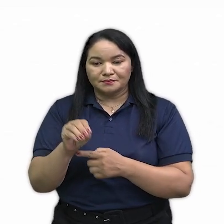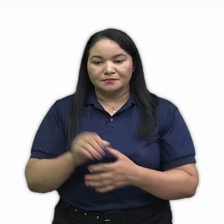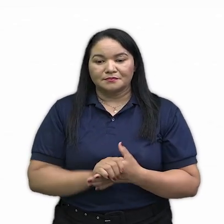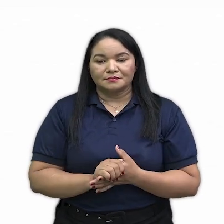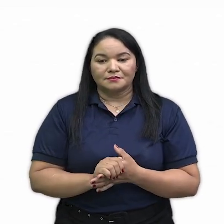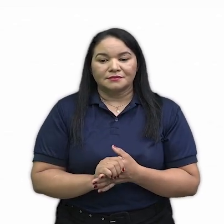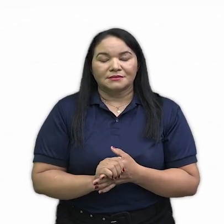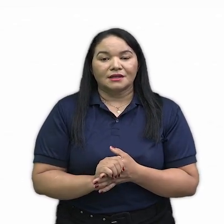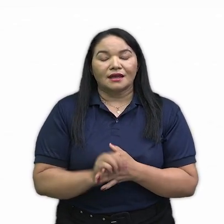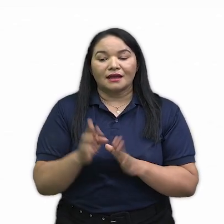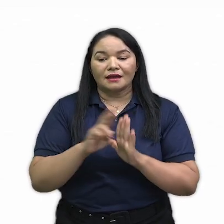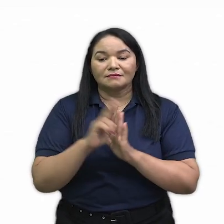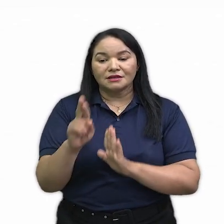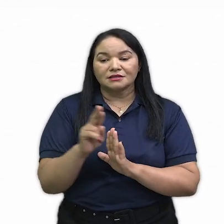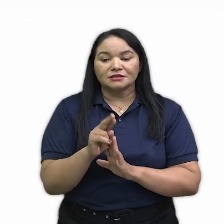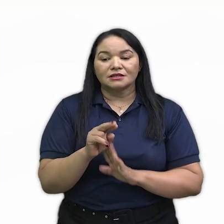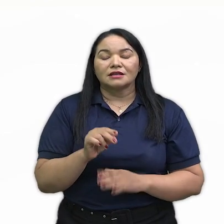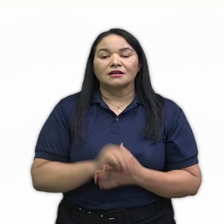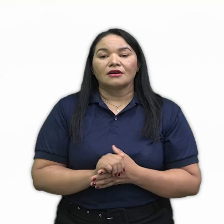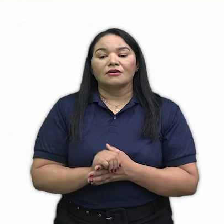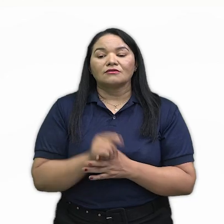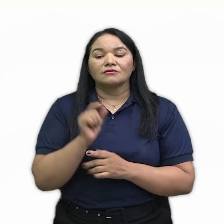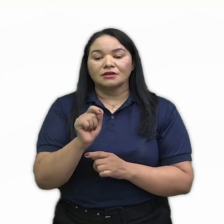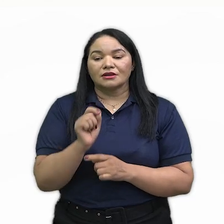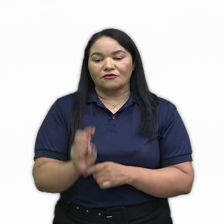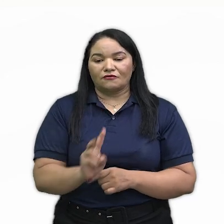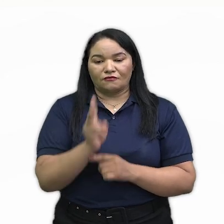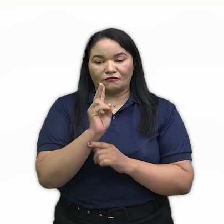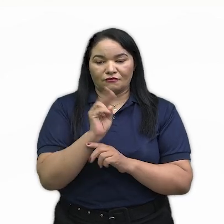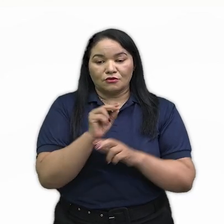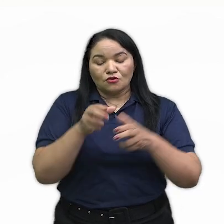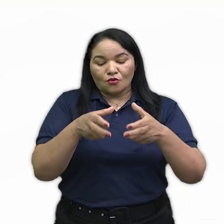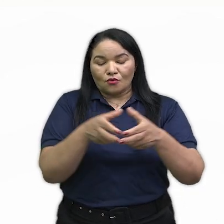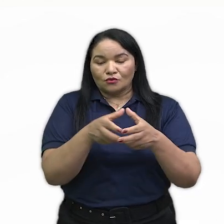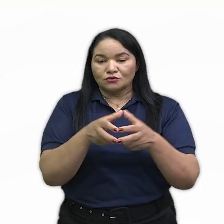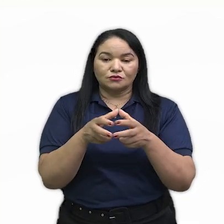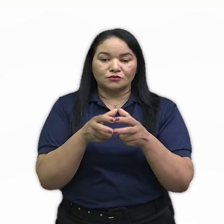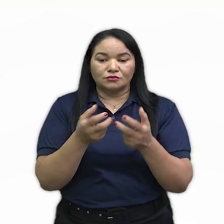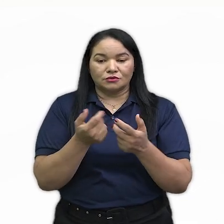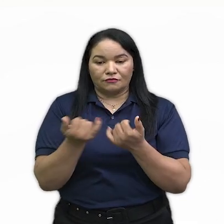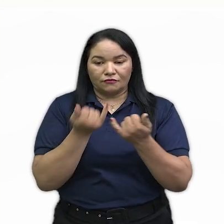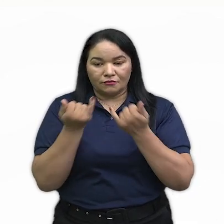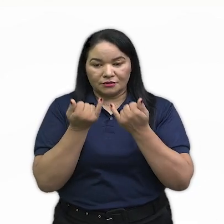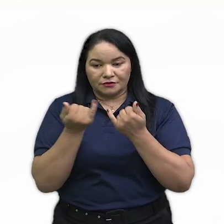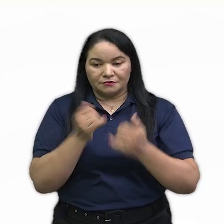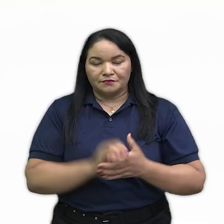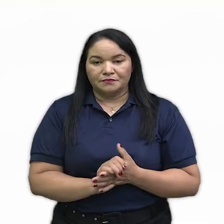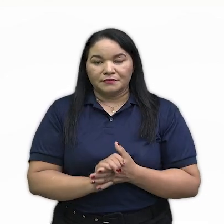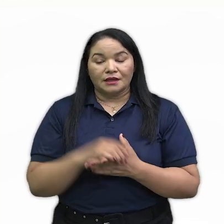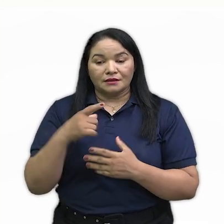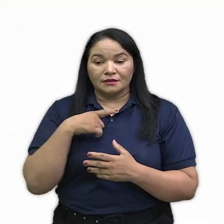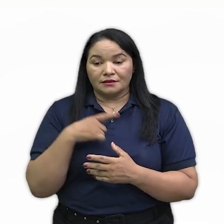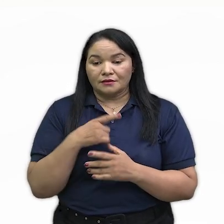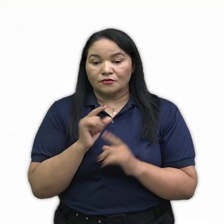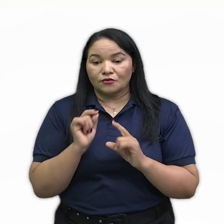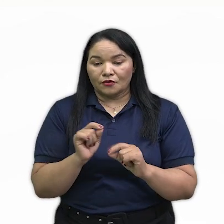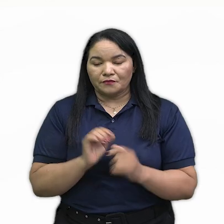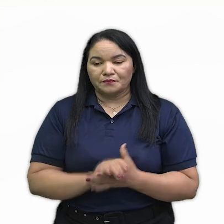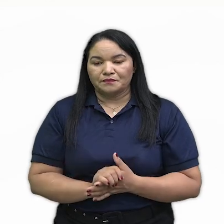ela representa o valor mais frequente de um conjunto de dados. Sendo assim, para